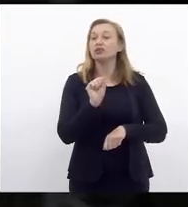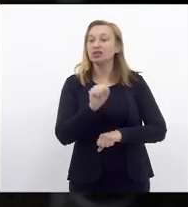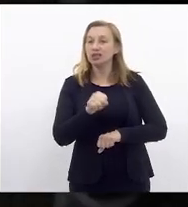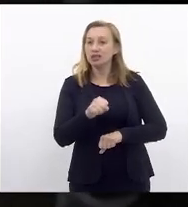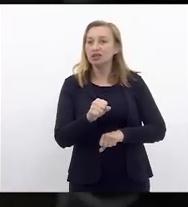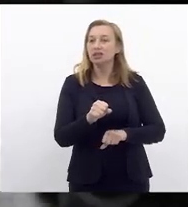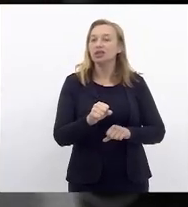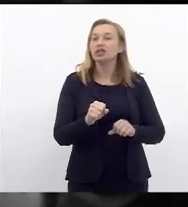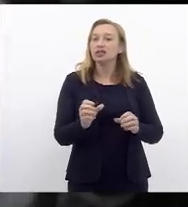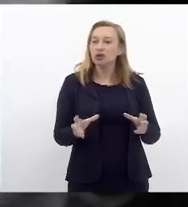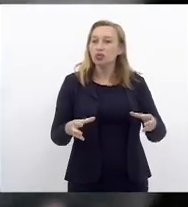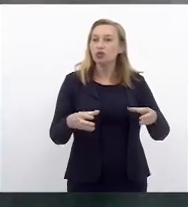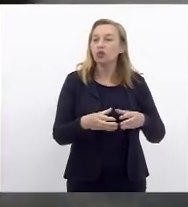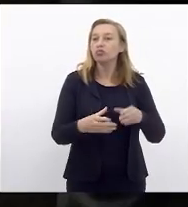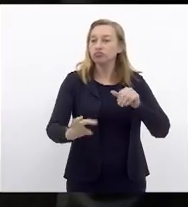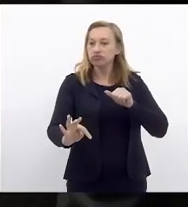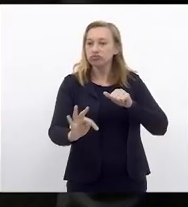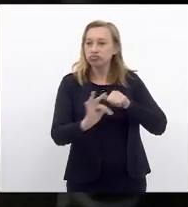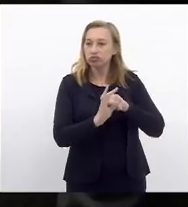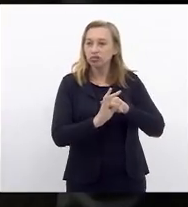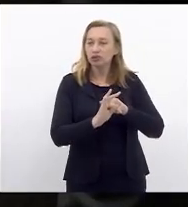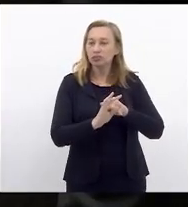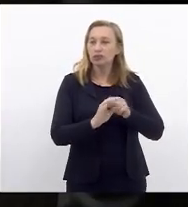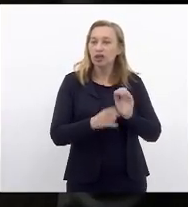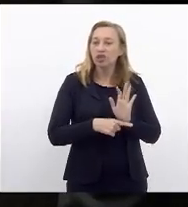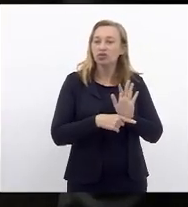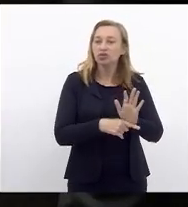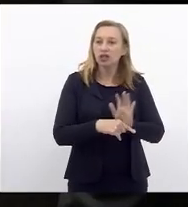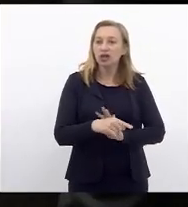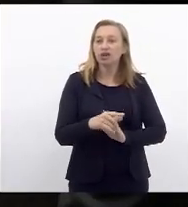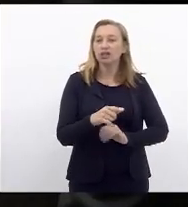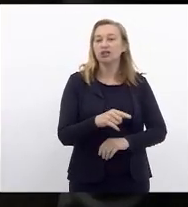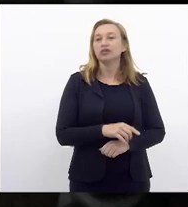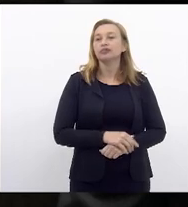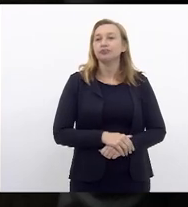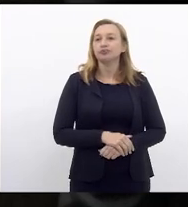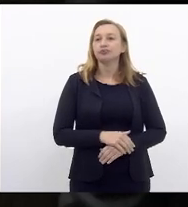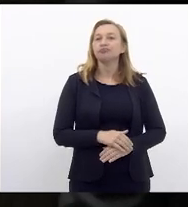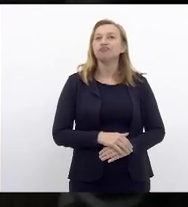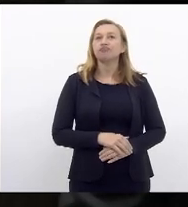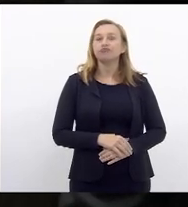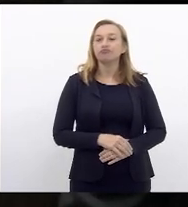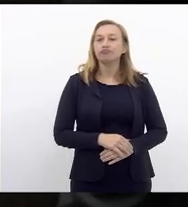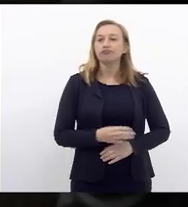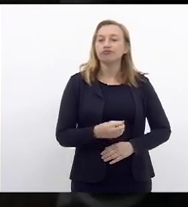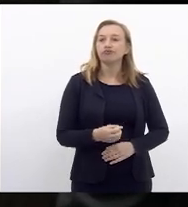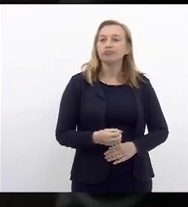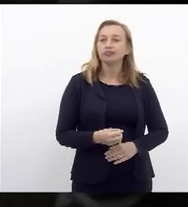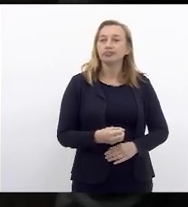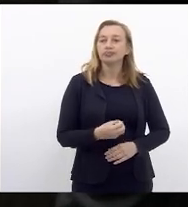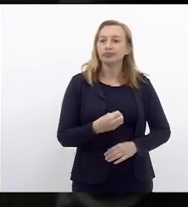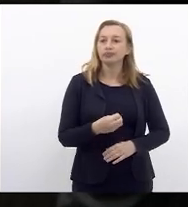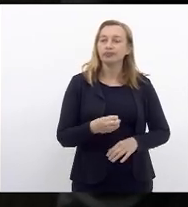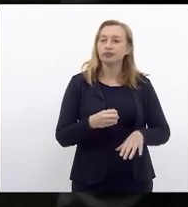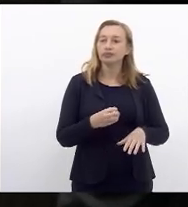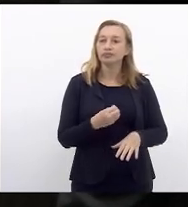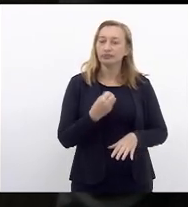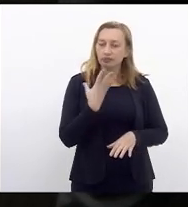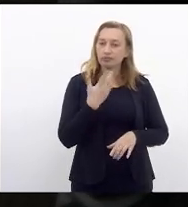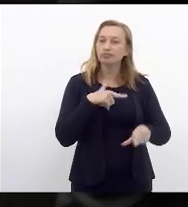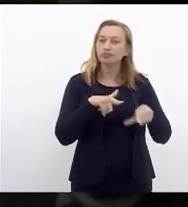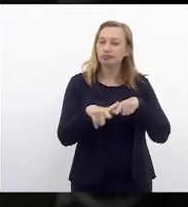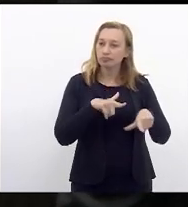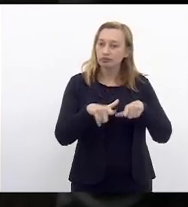corpo técnico por trás dele. E vão fazer muita. Vão exercer esse cargo com